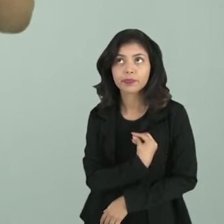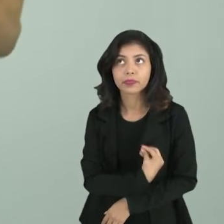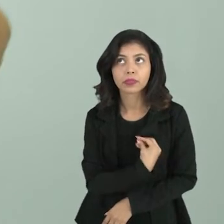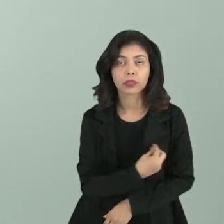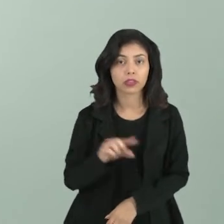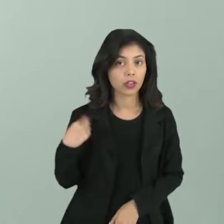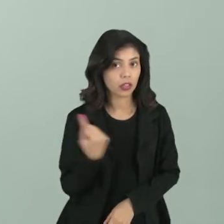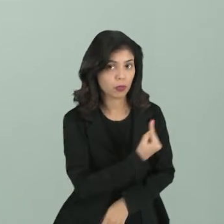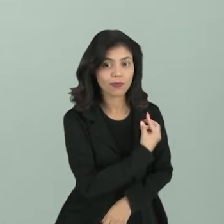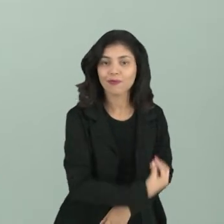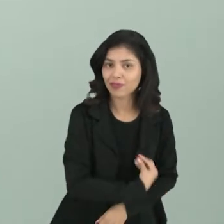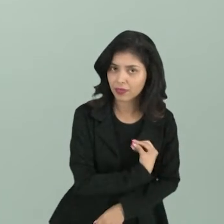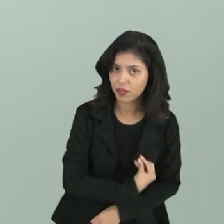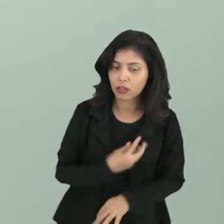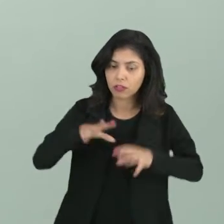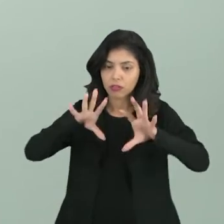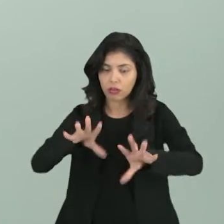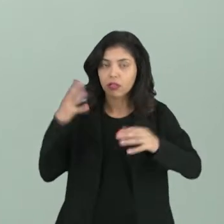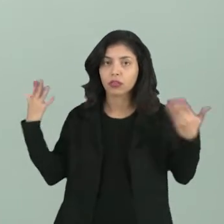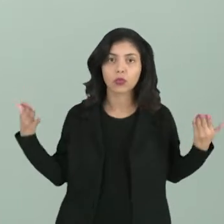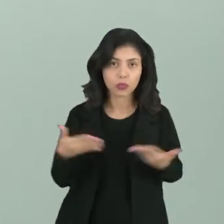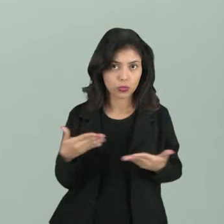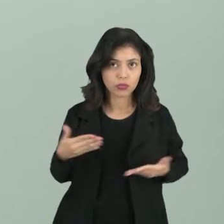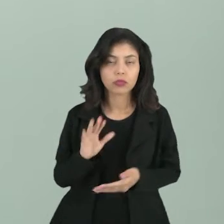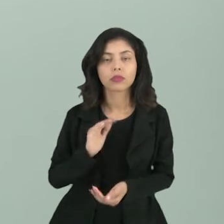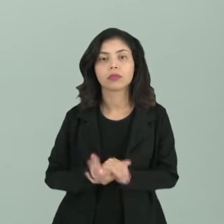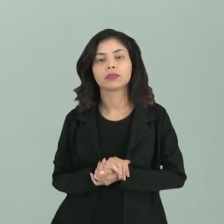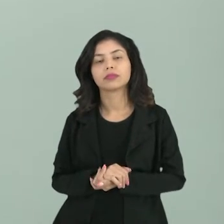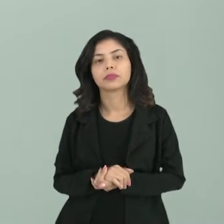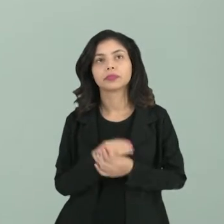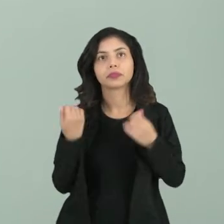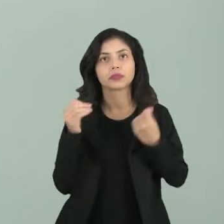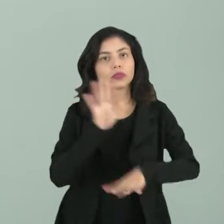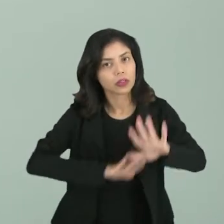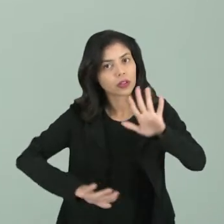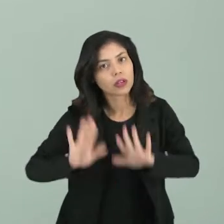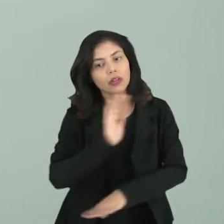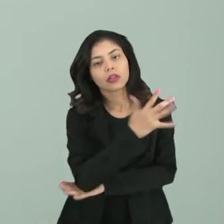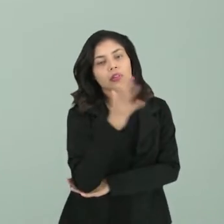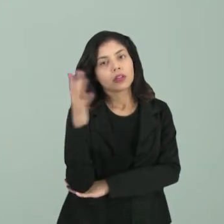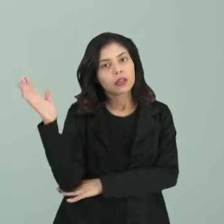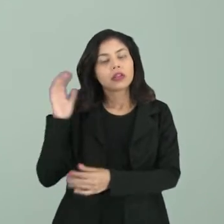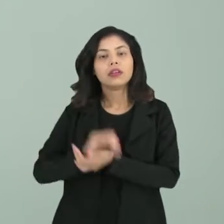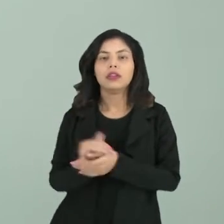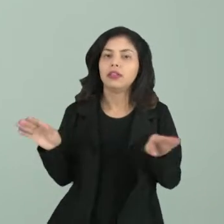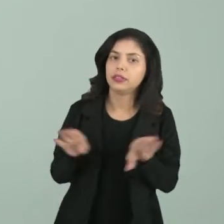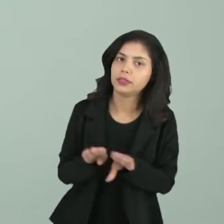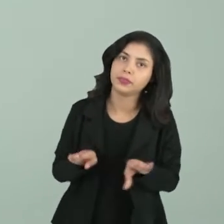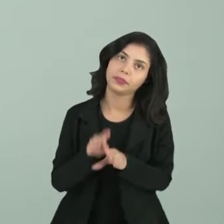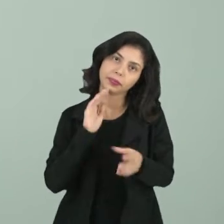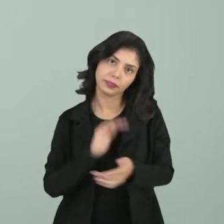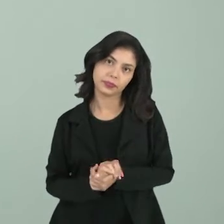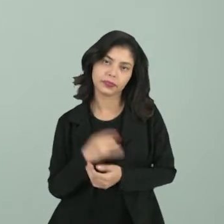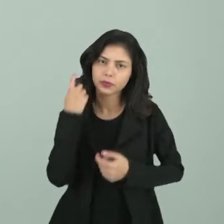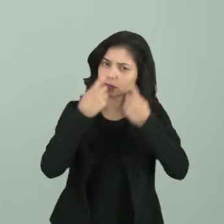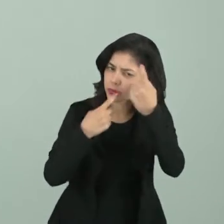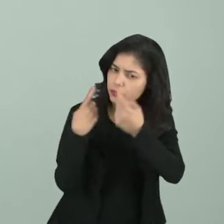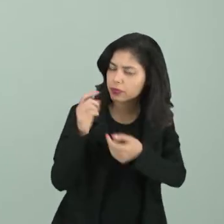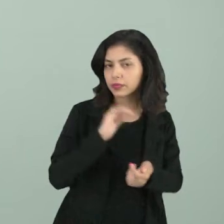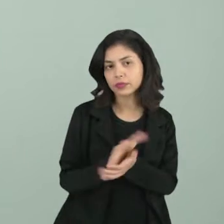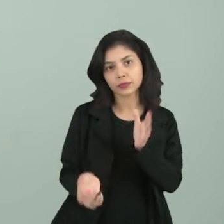precisamos colaborar no sentido de termos um ambiente salutar para todos nós. Mas também